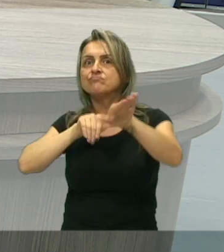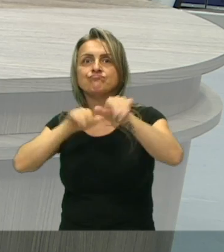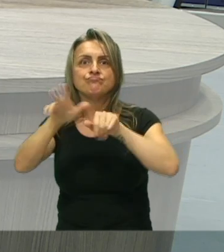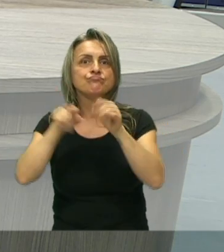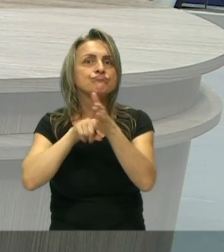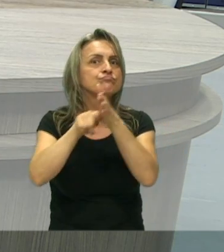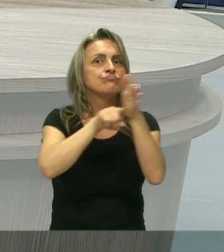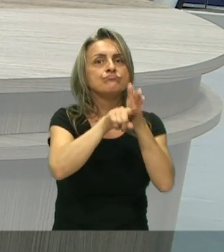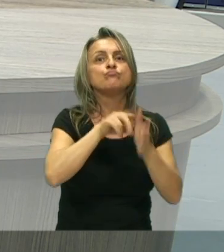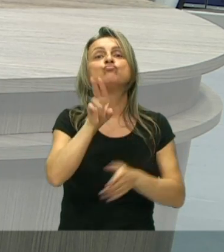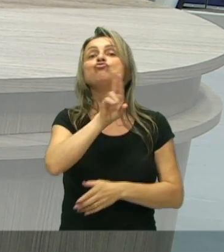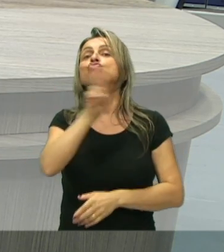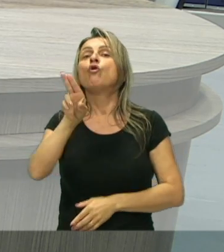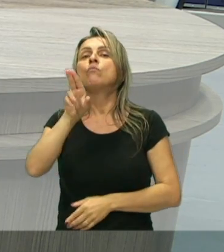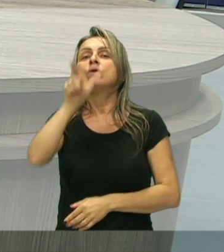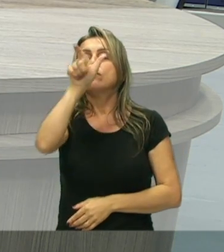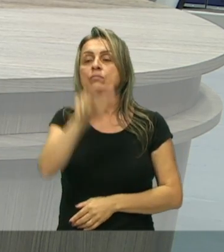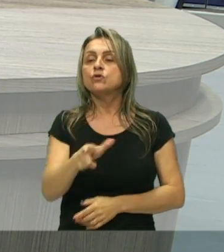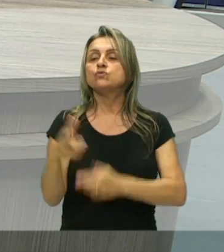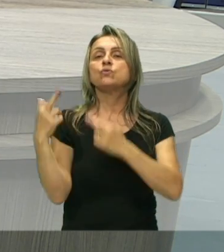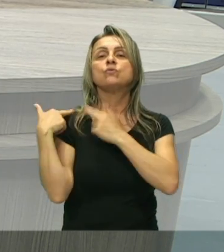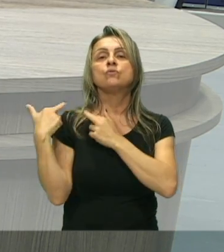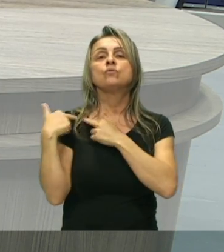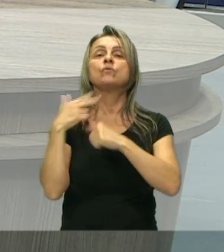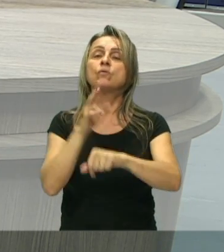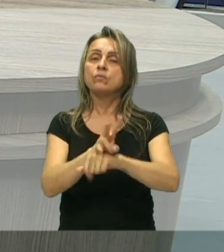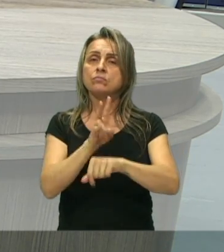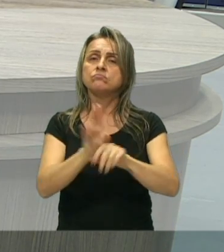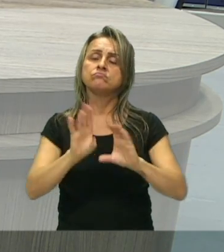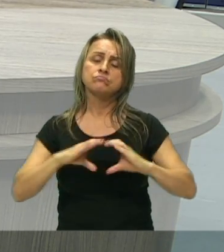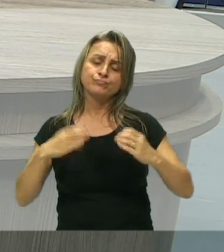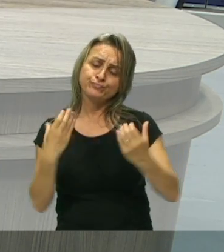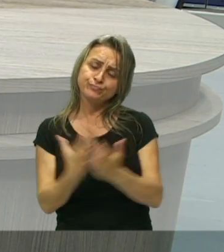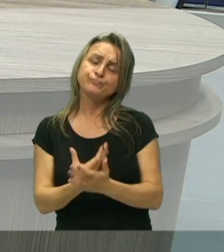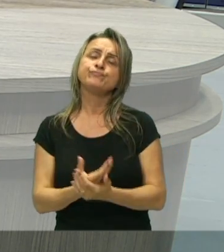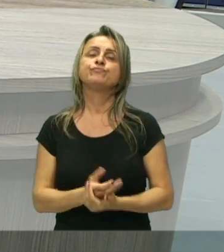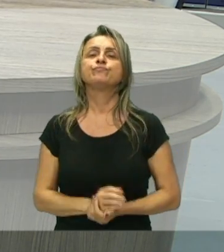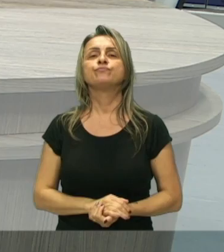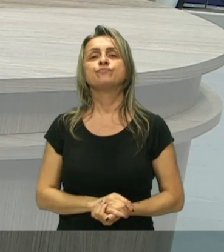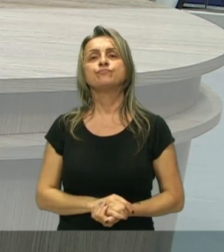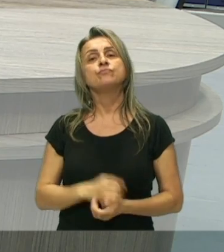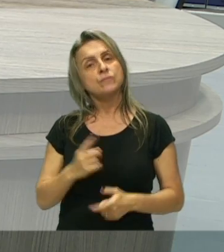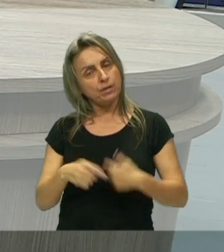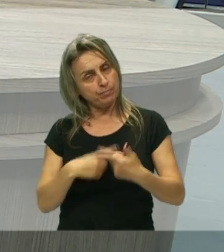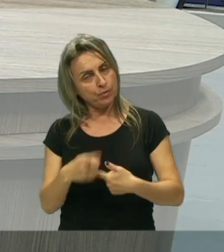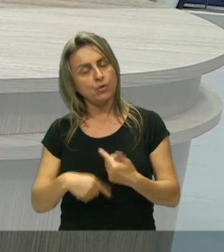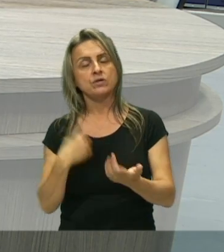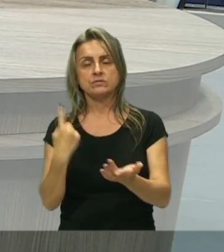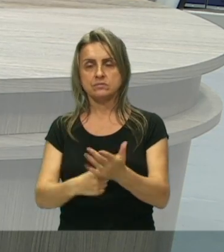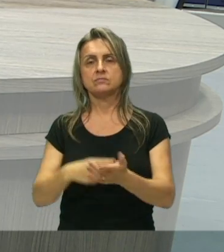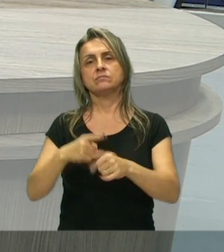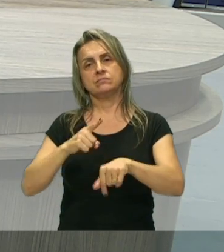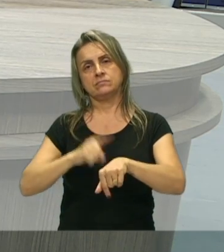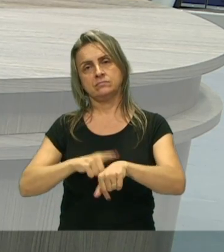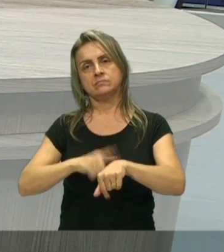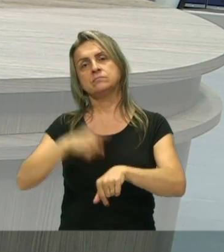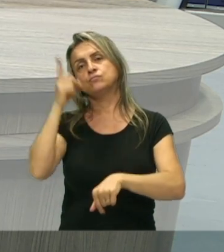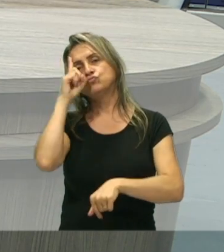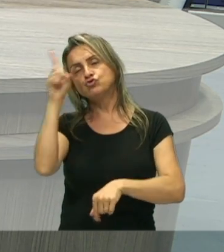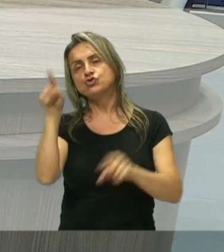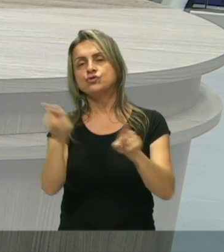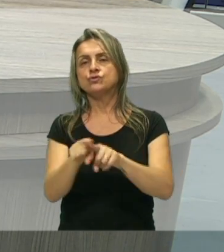para os outros temas e daí a gente vai alinhavar as datas e os locais. Tinha